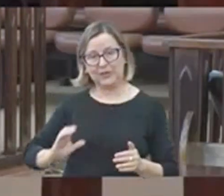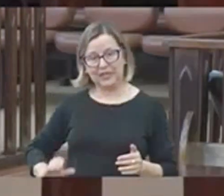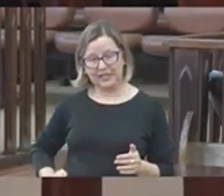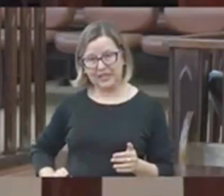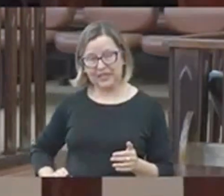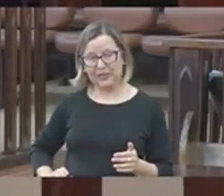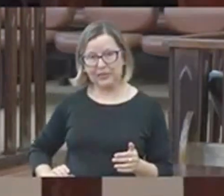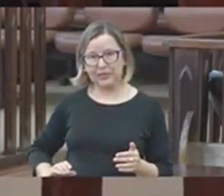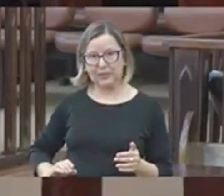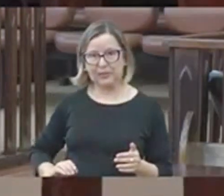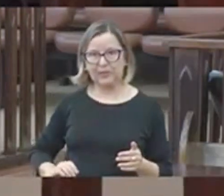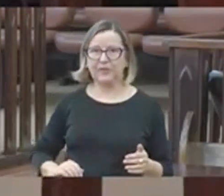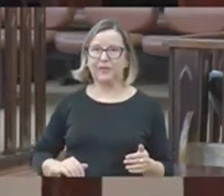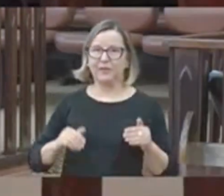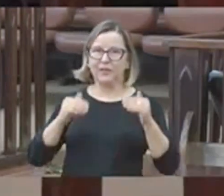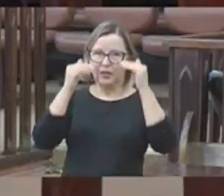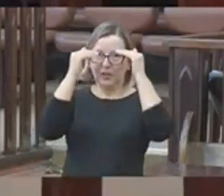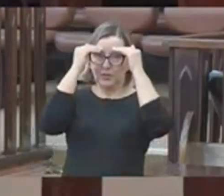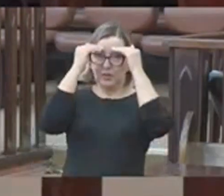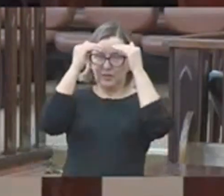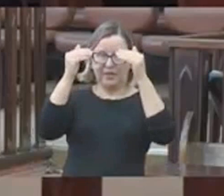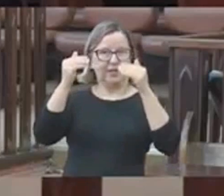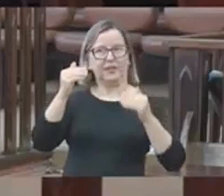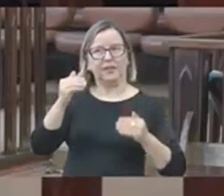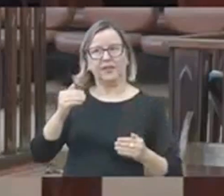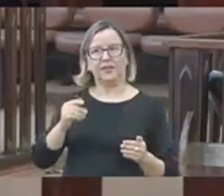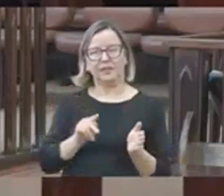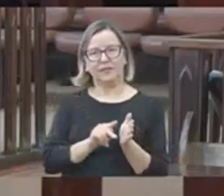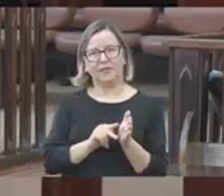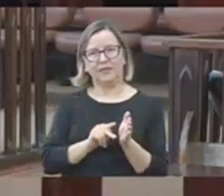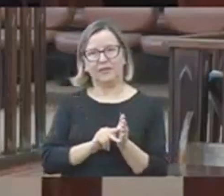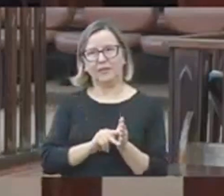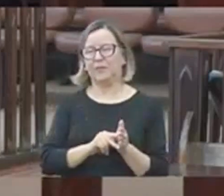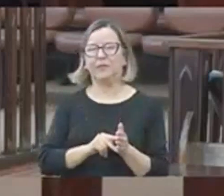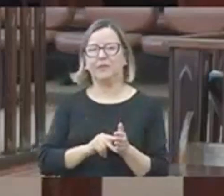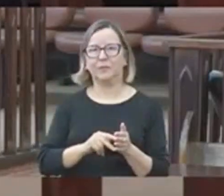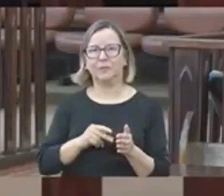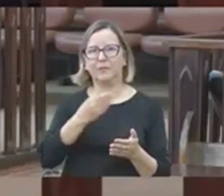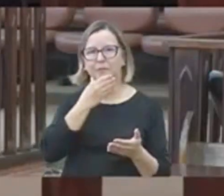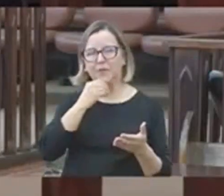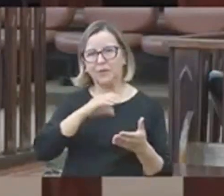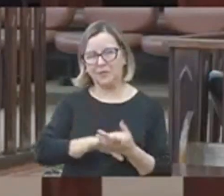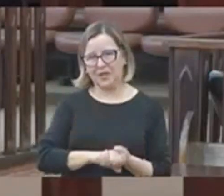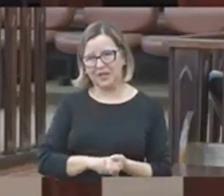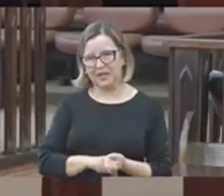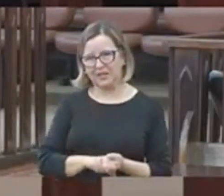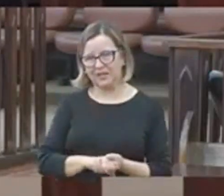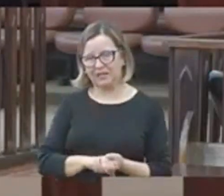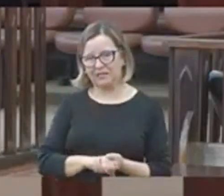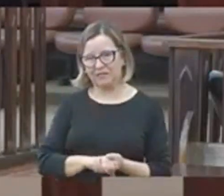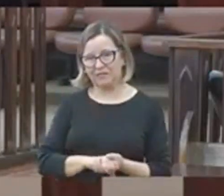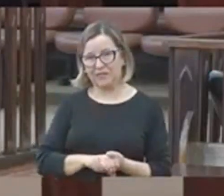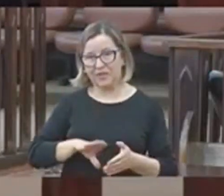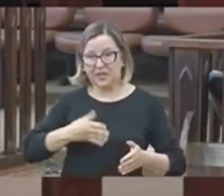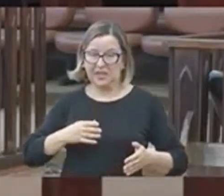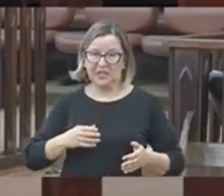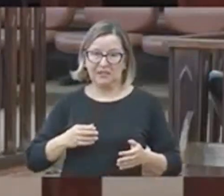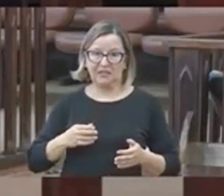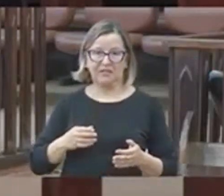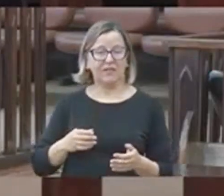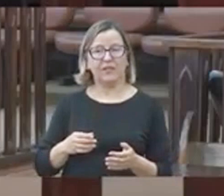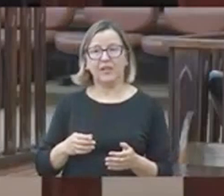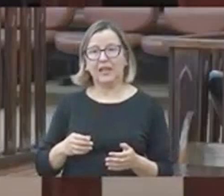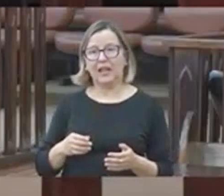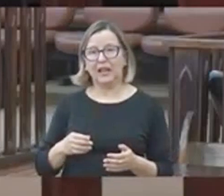sacerdote e profeta do seu lar, será o modelo de rebeldia para os seus